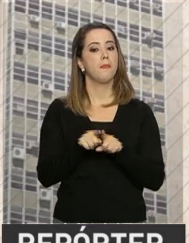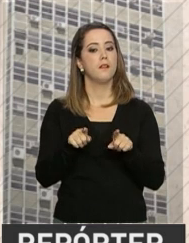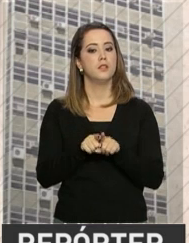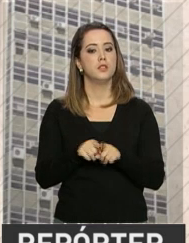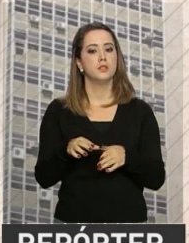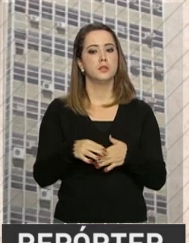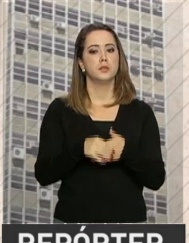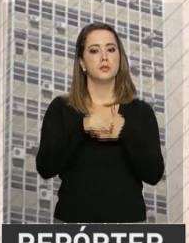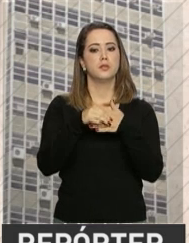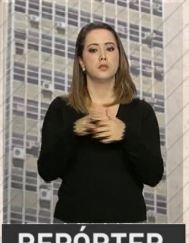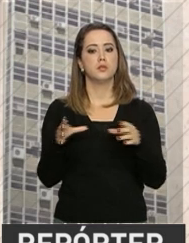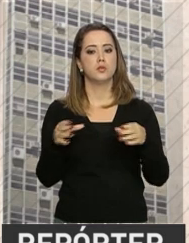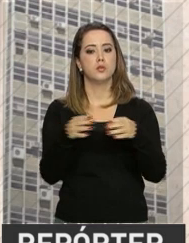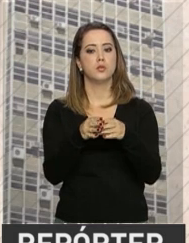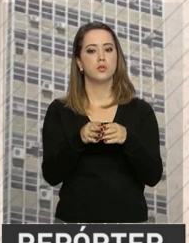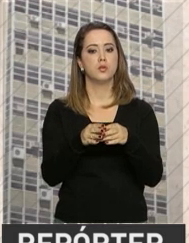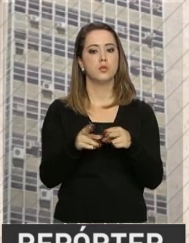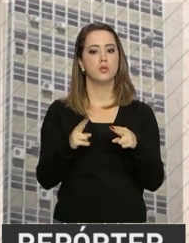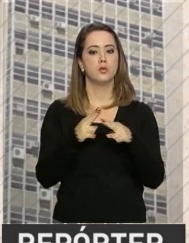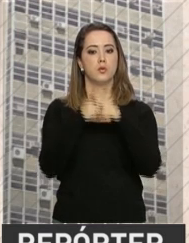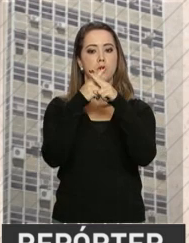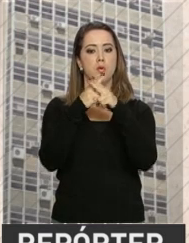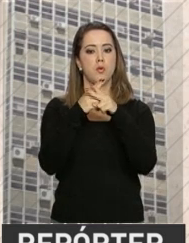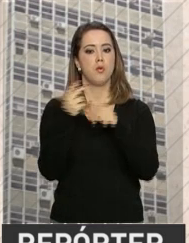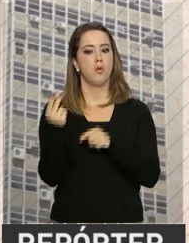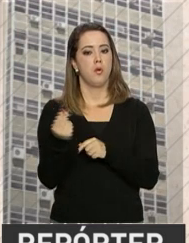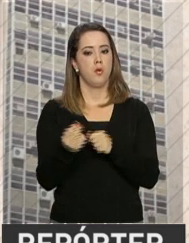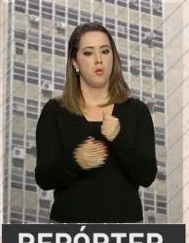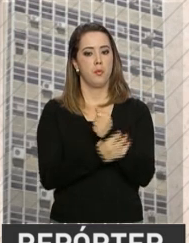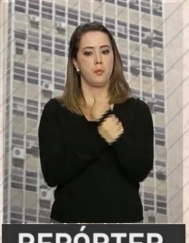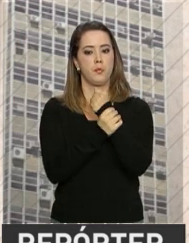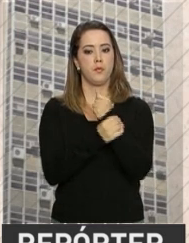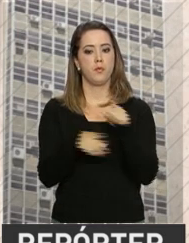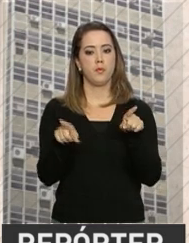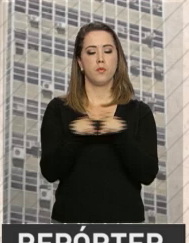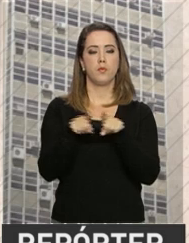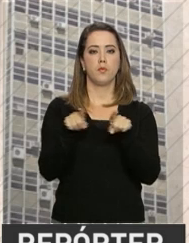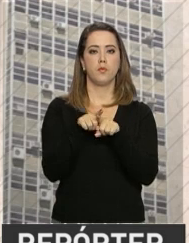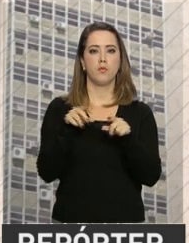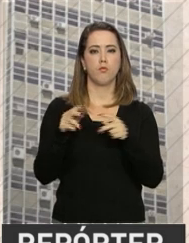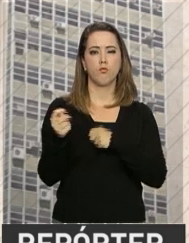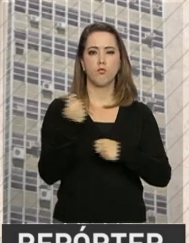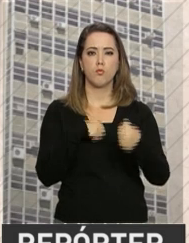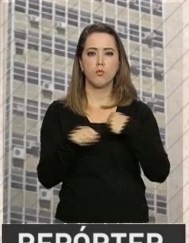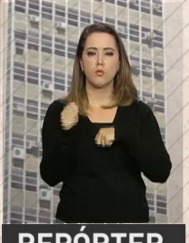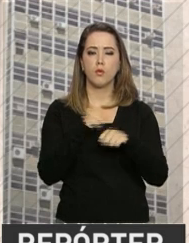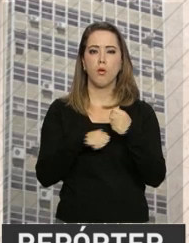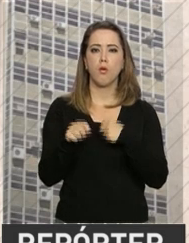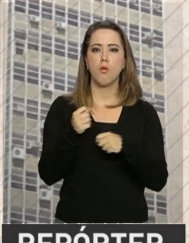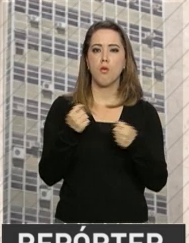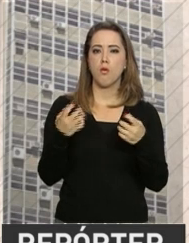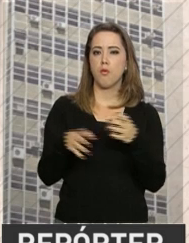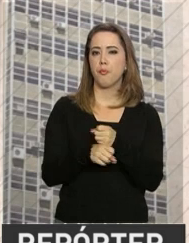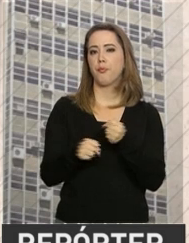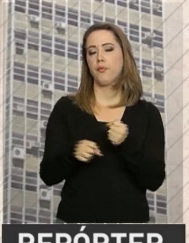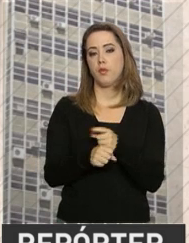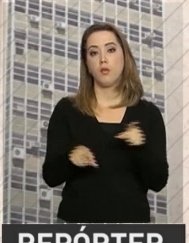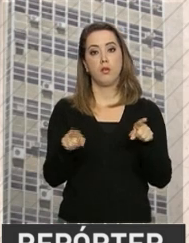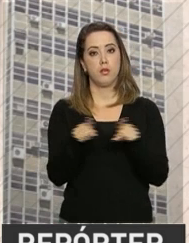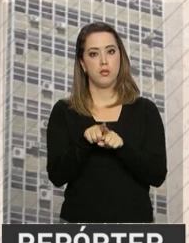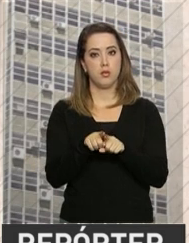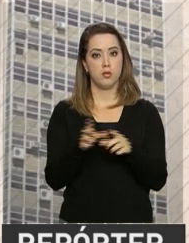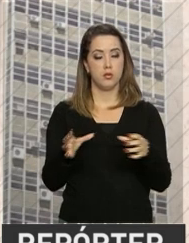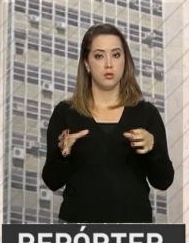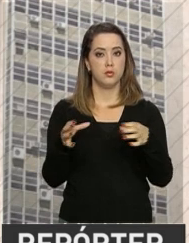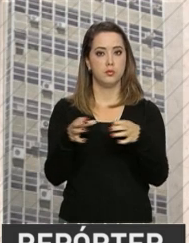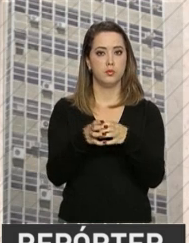Jovens economistas do Banco Mundial é consultor de empresas em Finanças e economia e membro do Conselho de administração